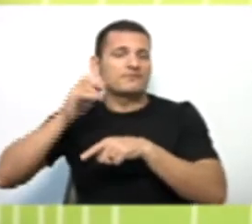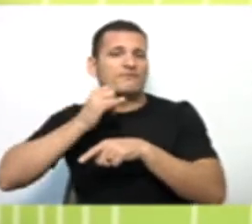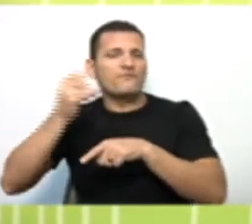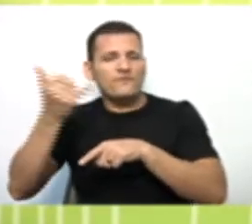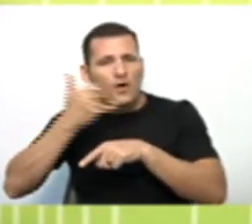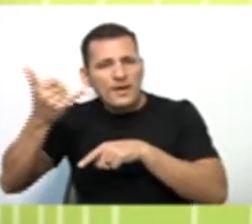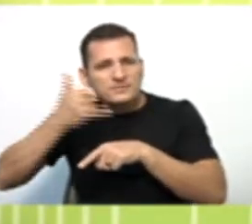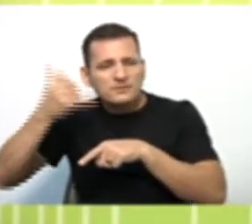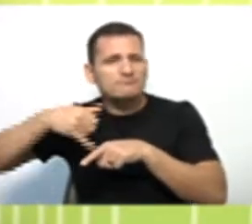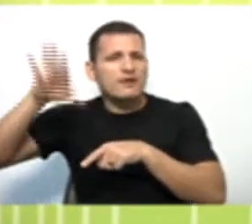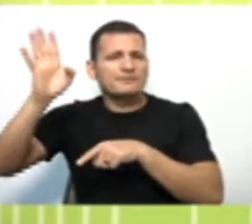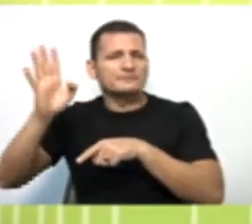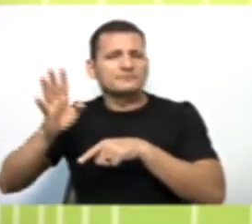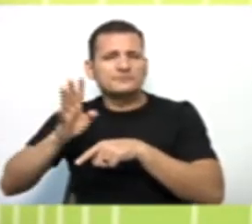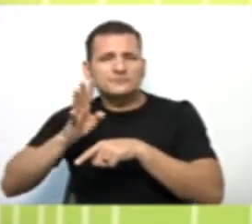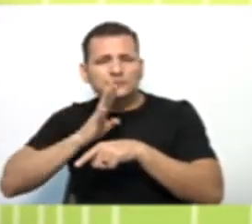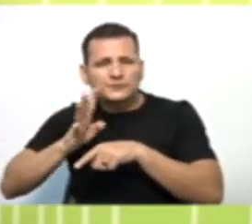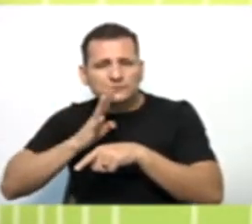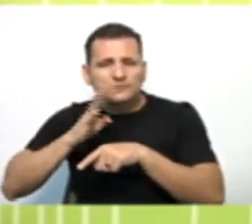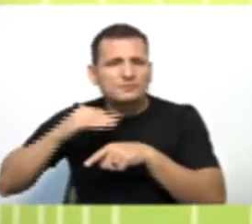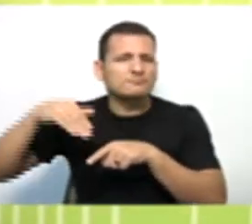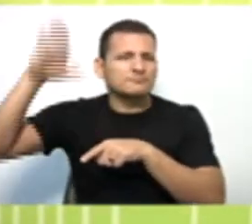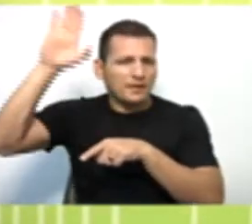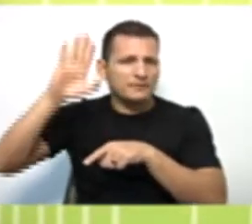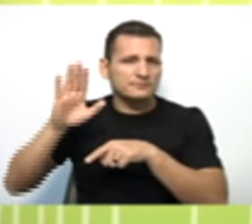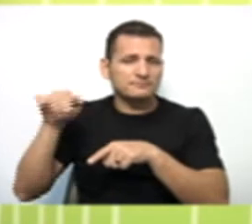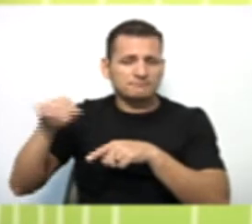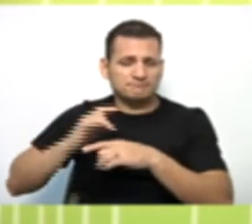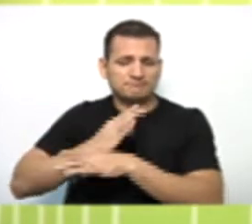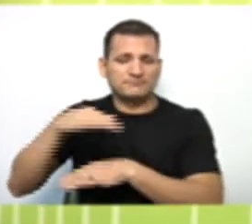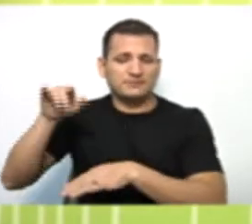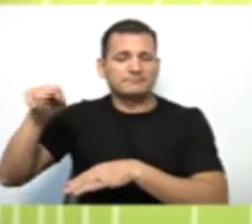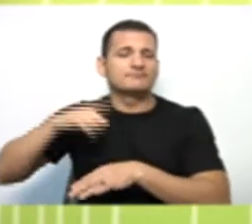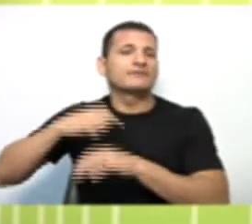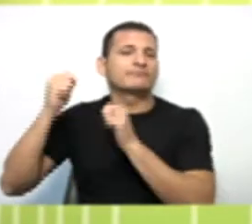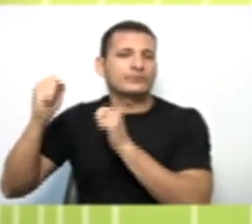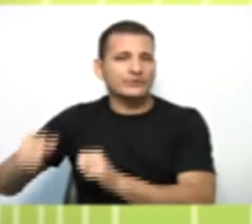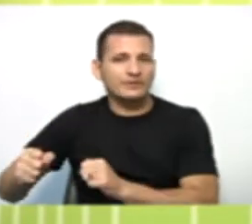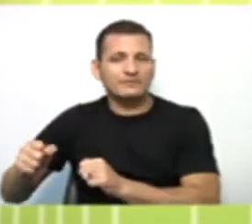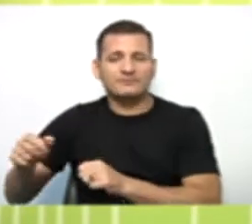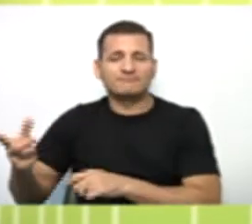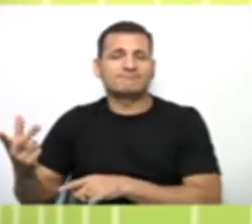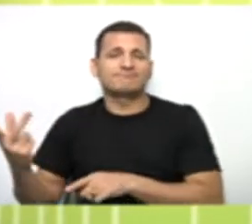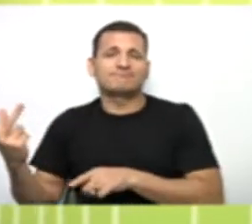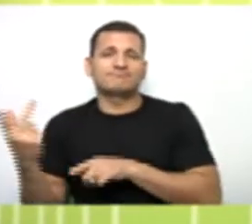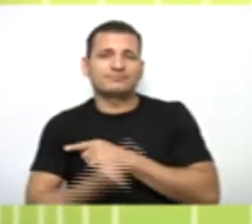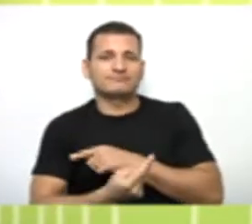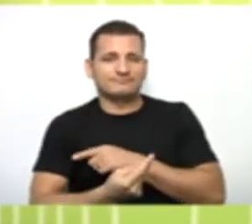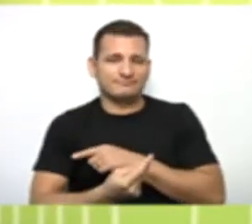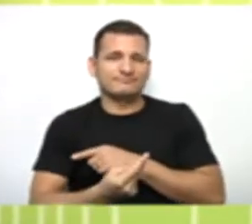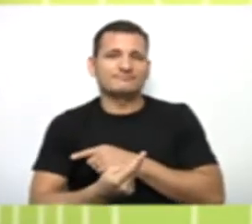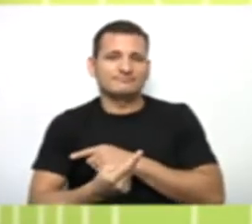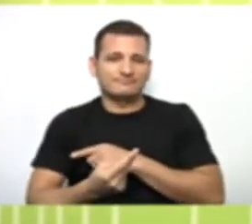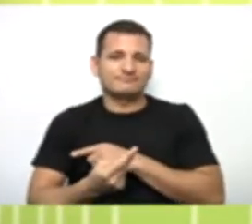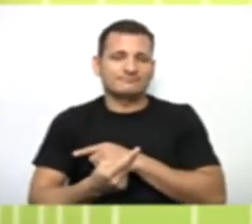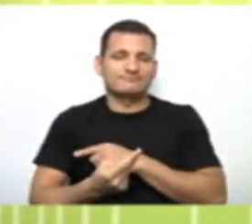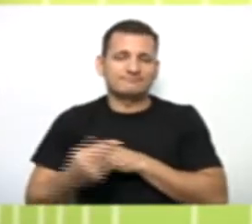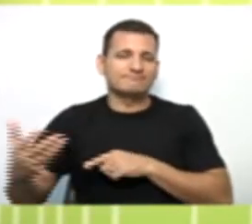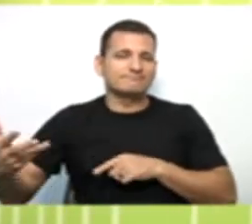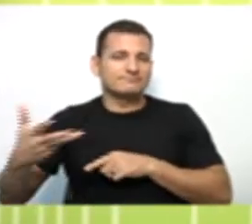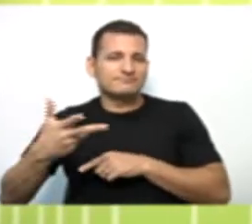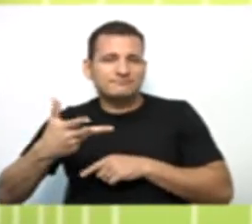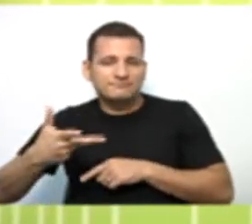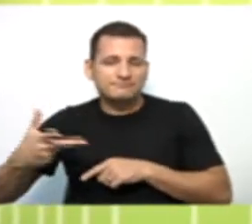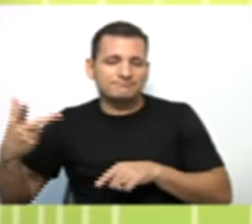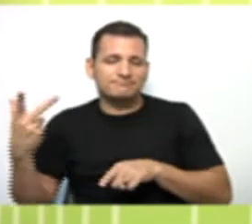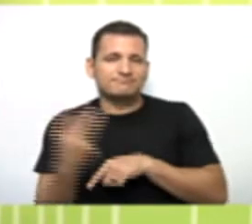tem um pouquinho mais de conhecimento, se preparou mais, tem poder e acaba te deixando inibido, acaba